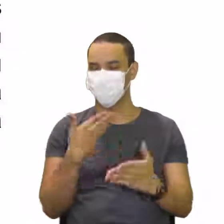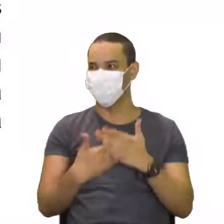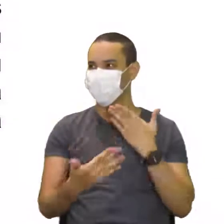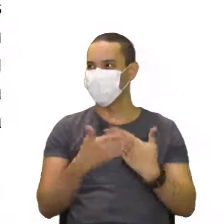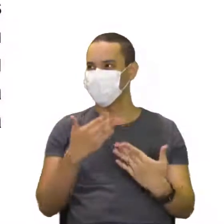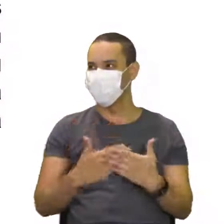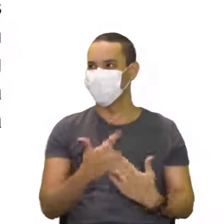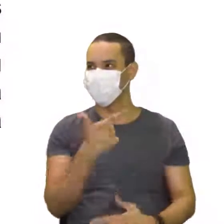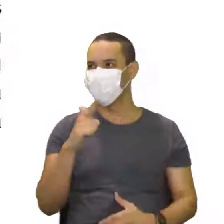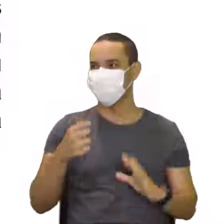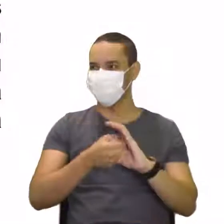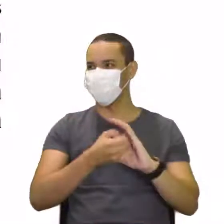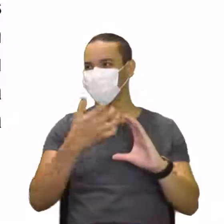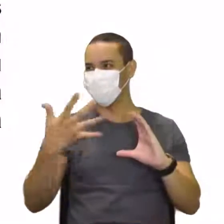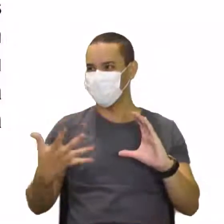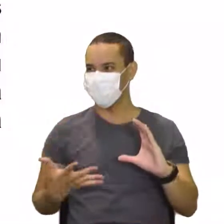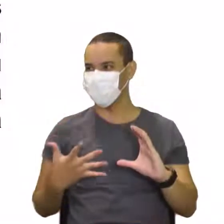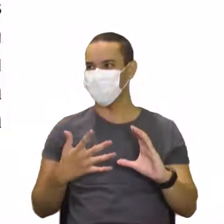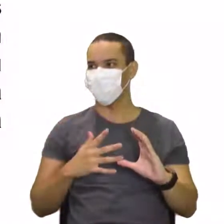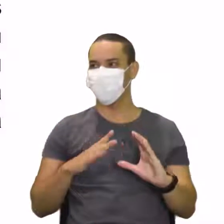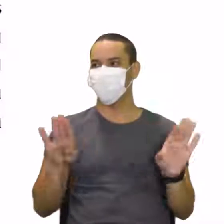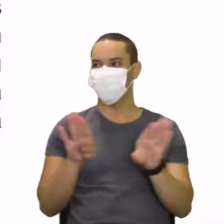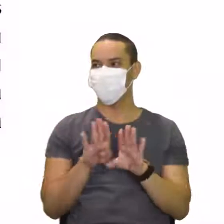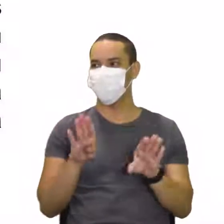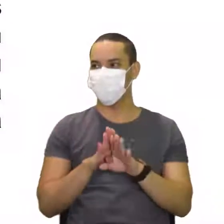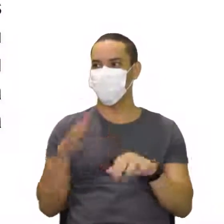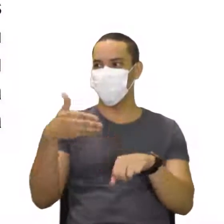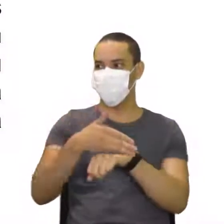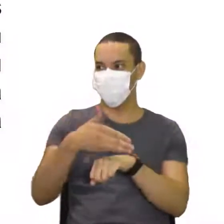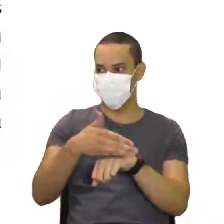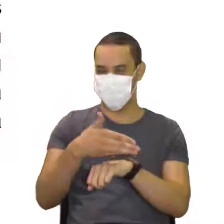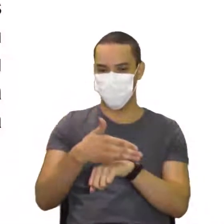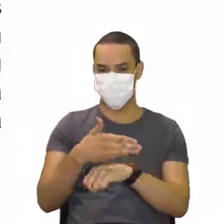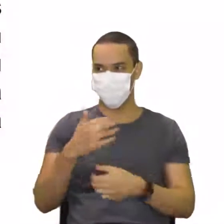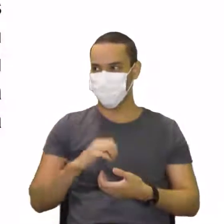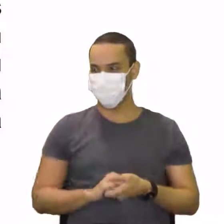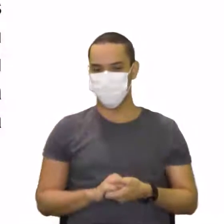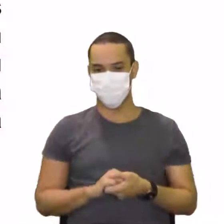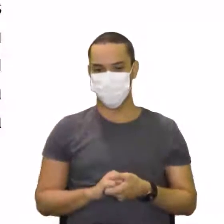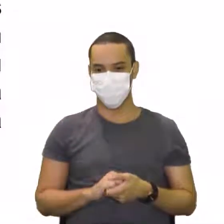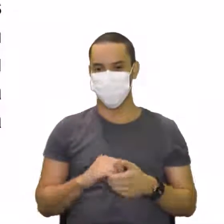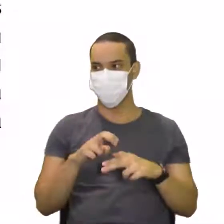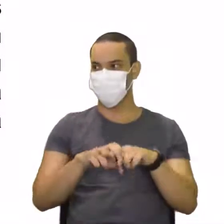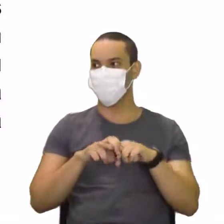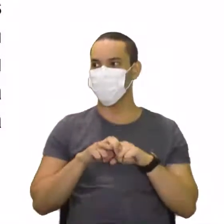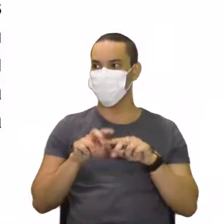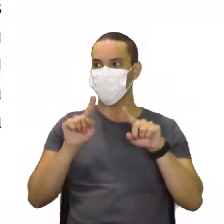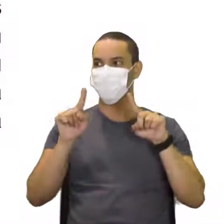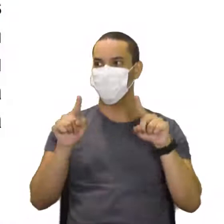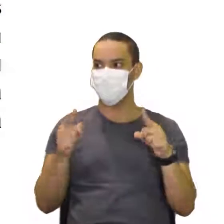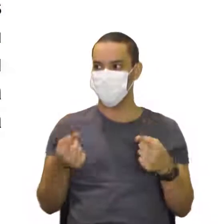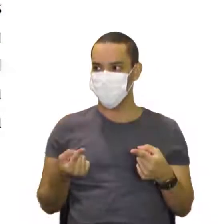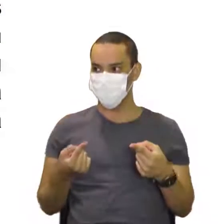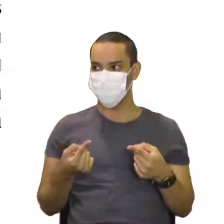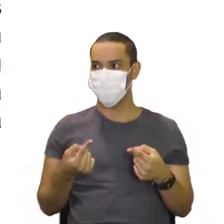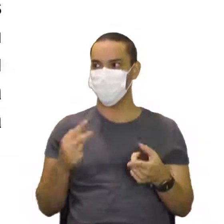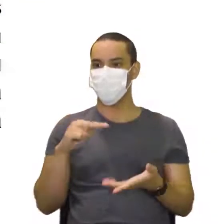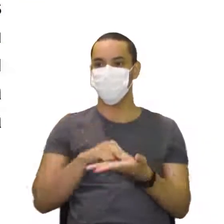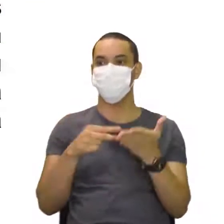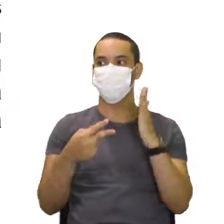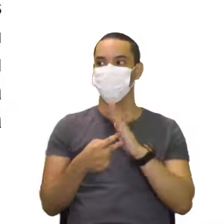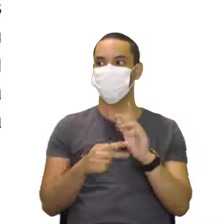outra característica do sinal de alta frequência, tá? E aqui, só abrindo parênteses, frequência,